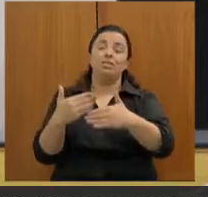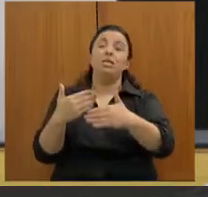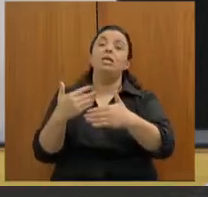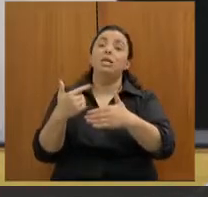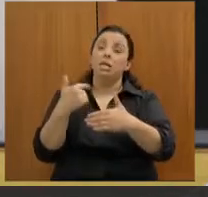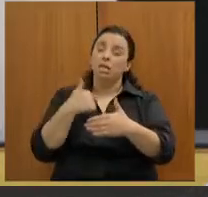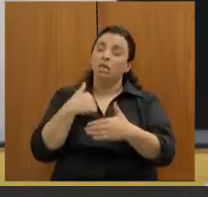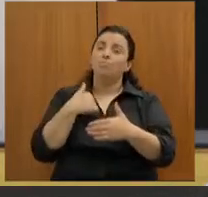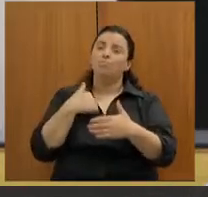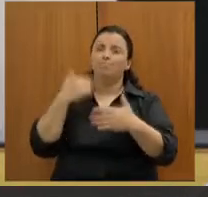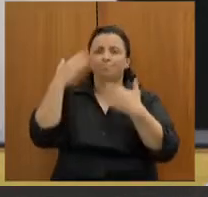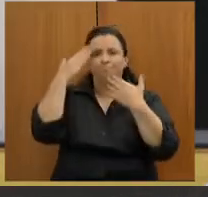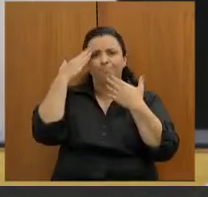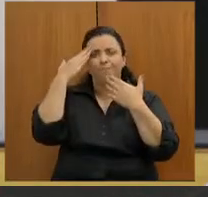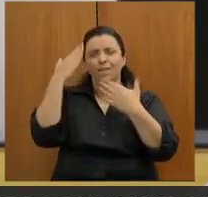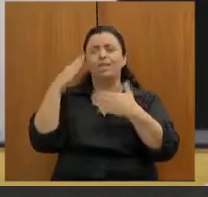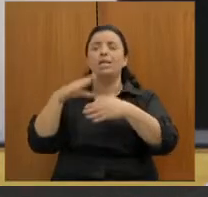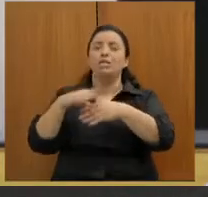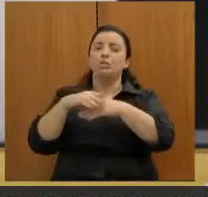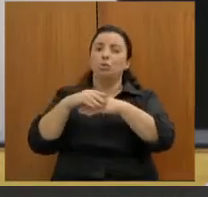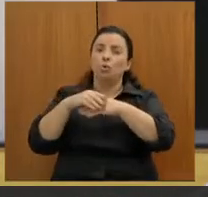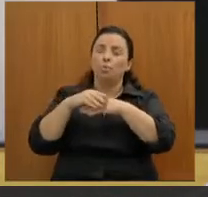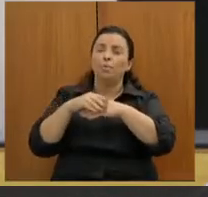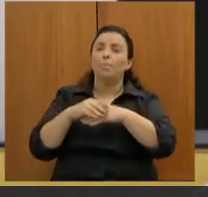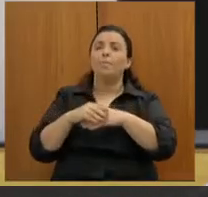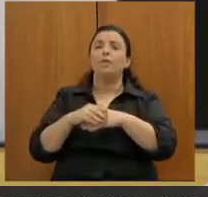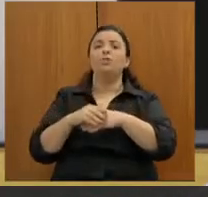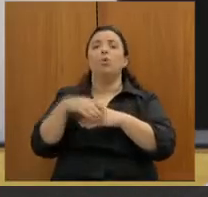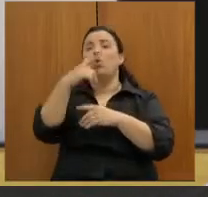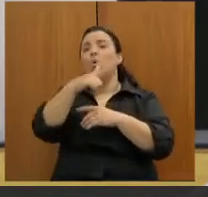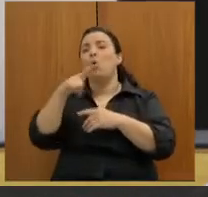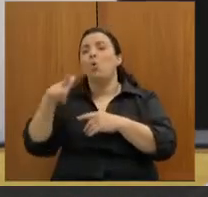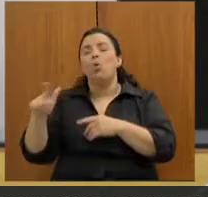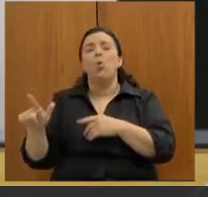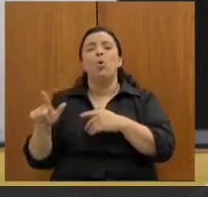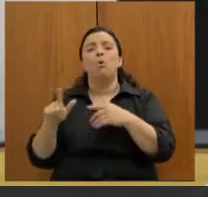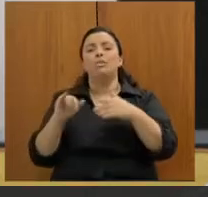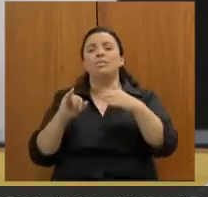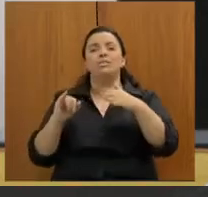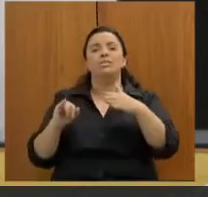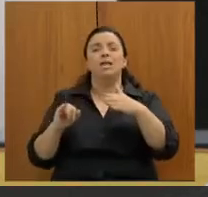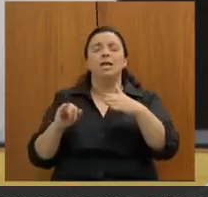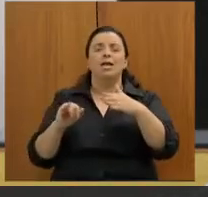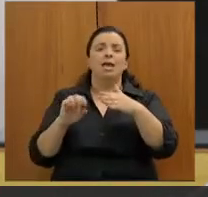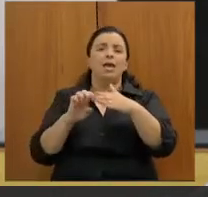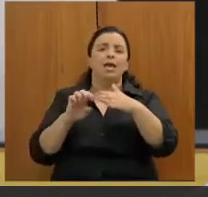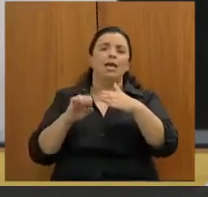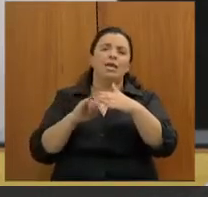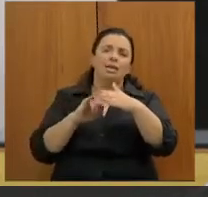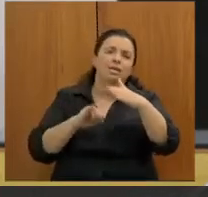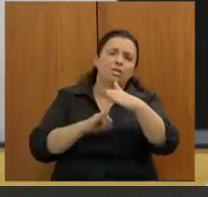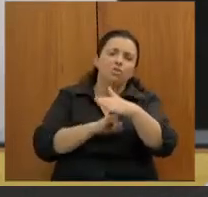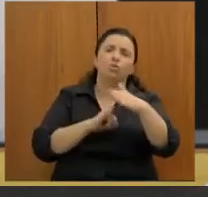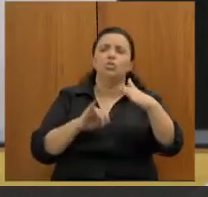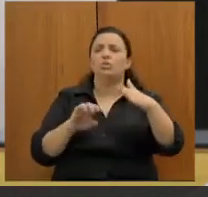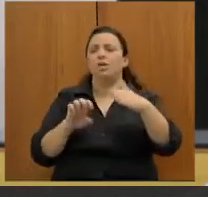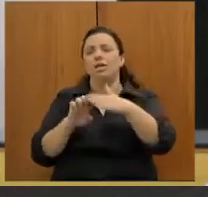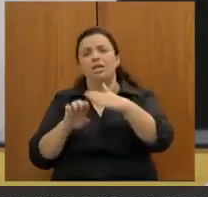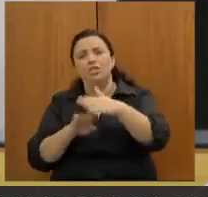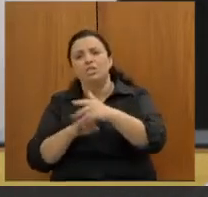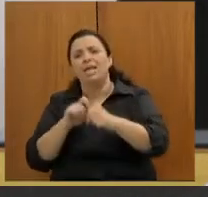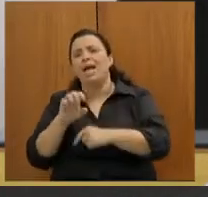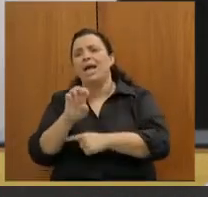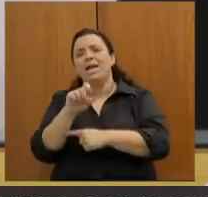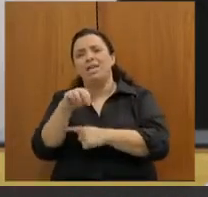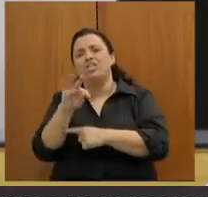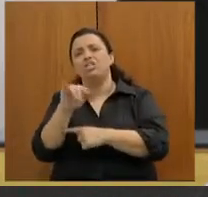Patricia eu cumprimento todos os demais órgãos todas as entidades da sociedade civil que tornar e esse produto